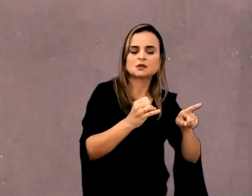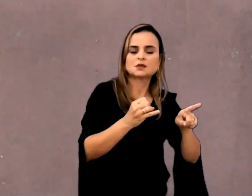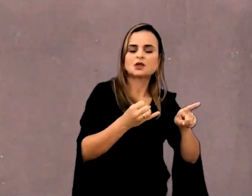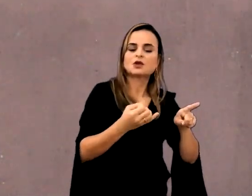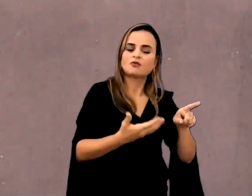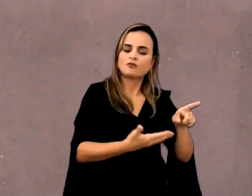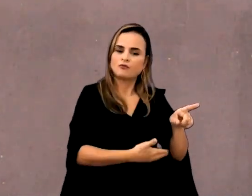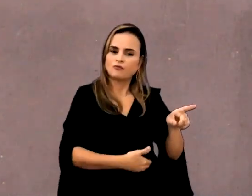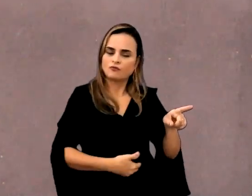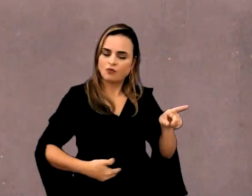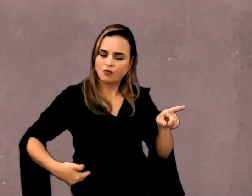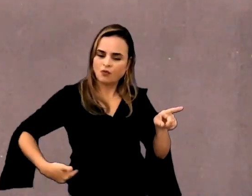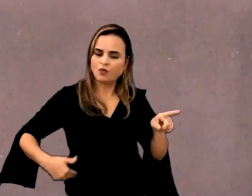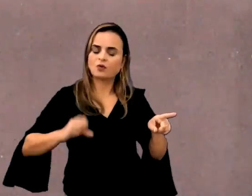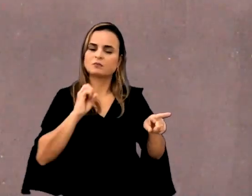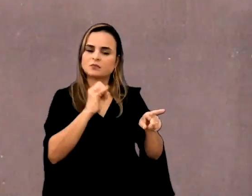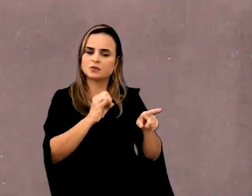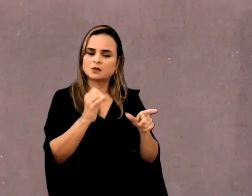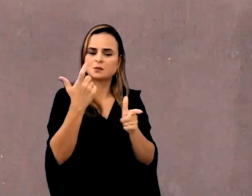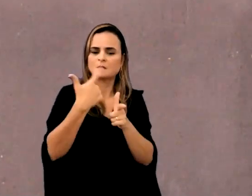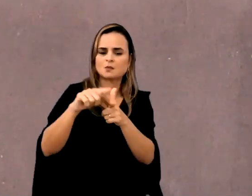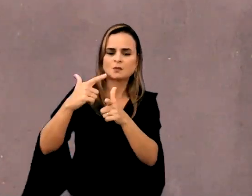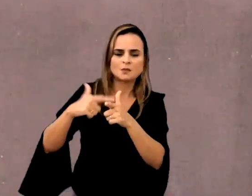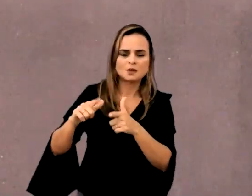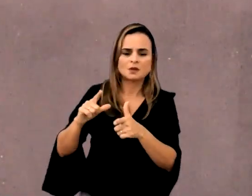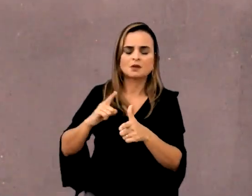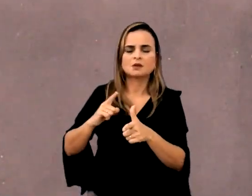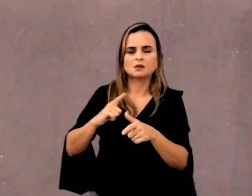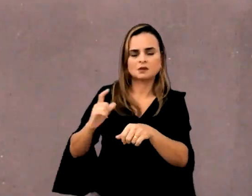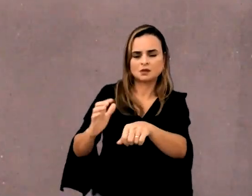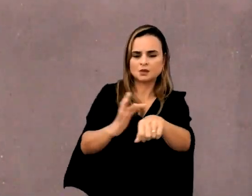na terra, ou peste, quando houver